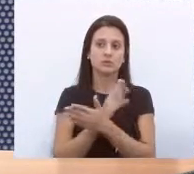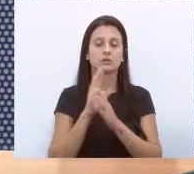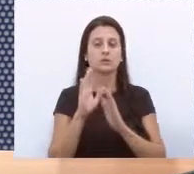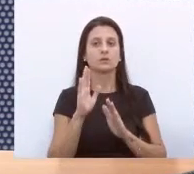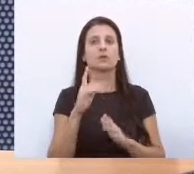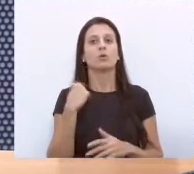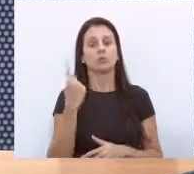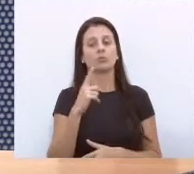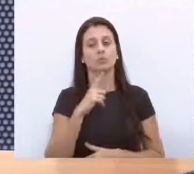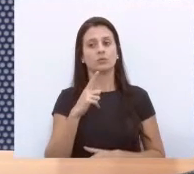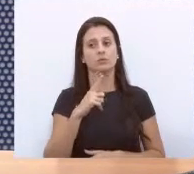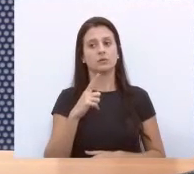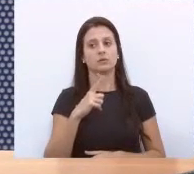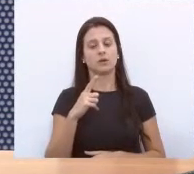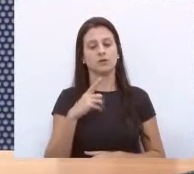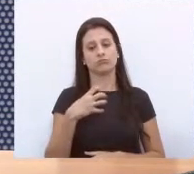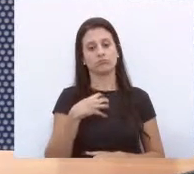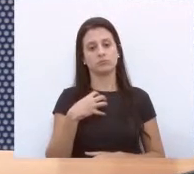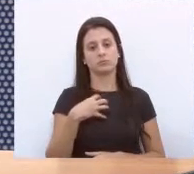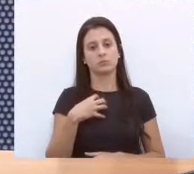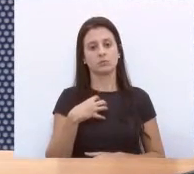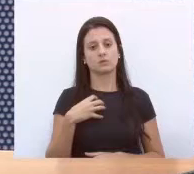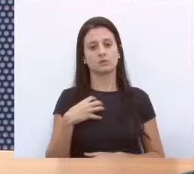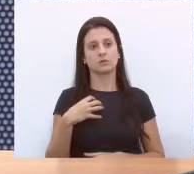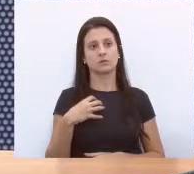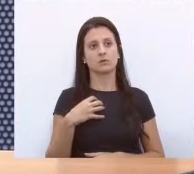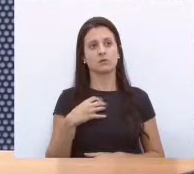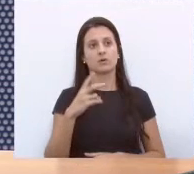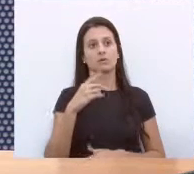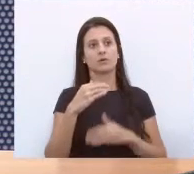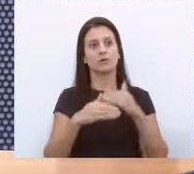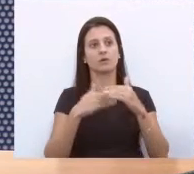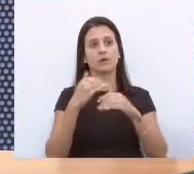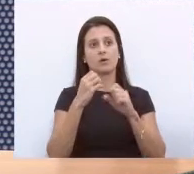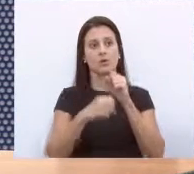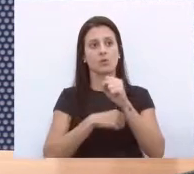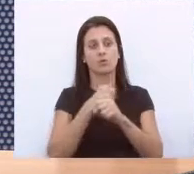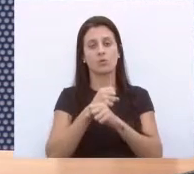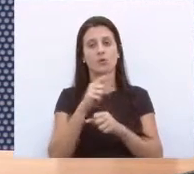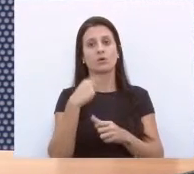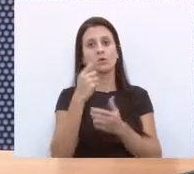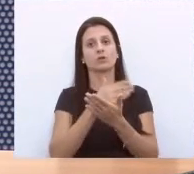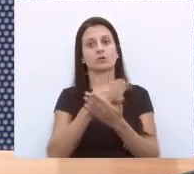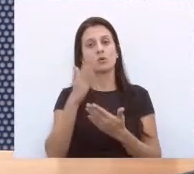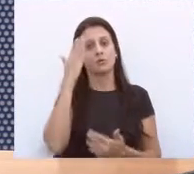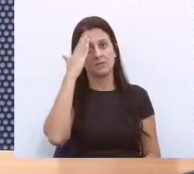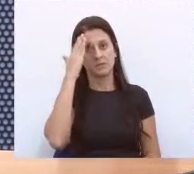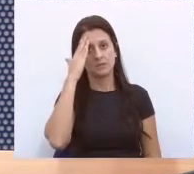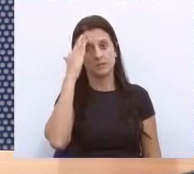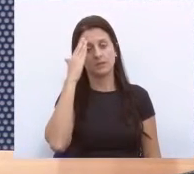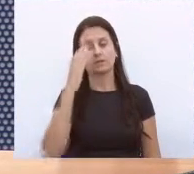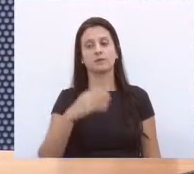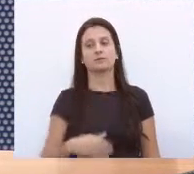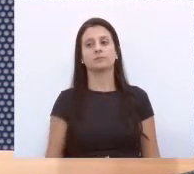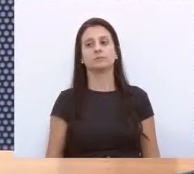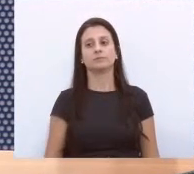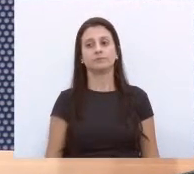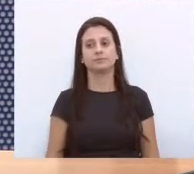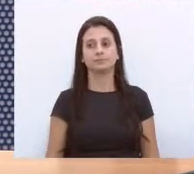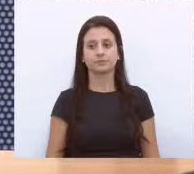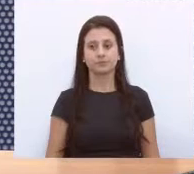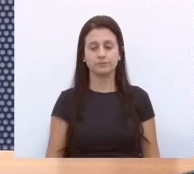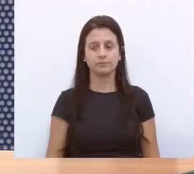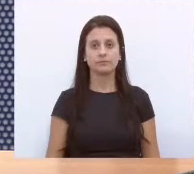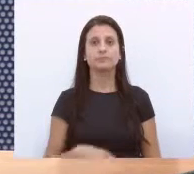temos também essa situação para que vai no decorrer do ano a gente vai começar a entender como vai vai estar o investimento